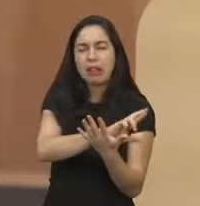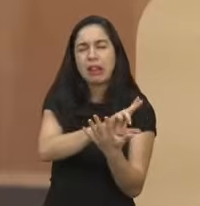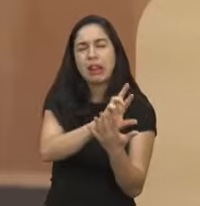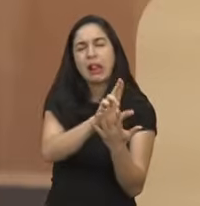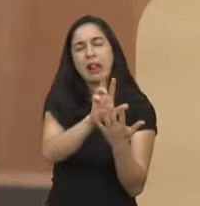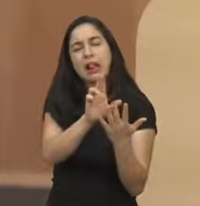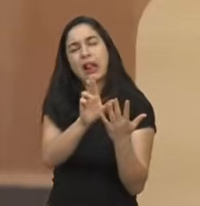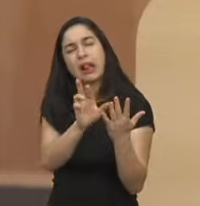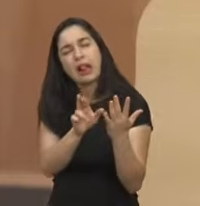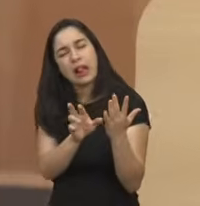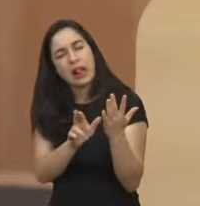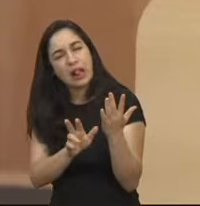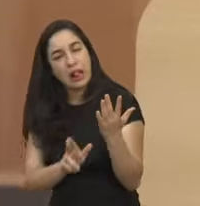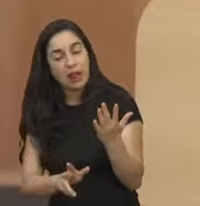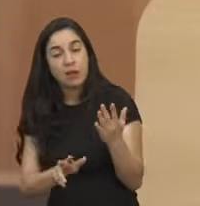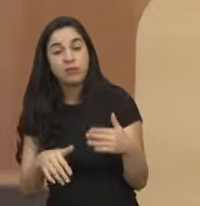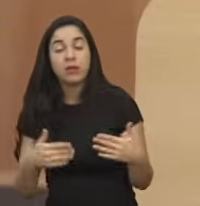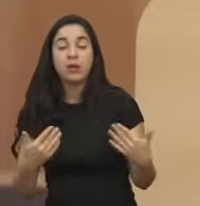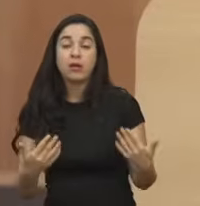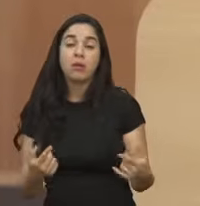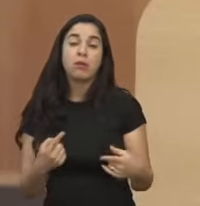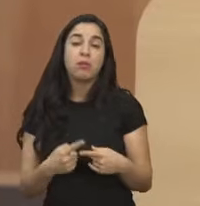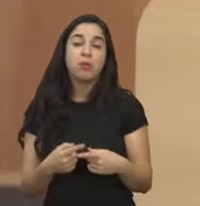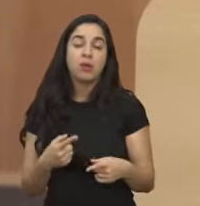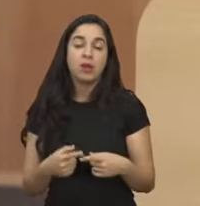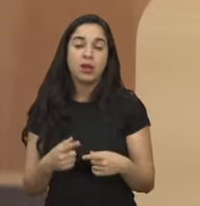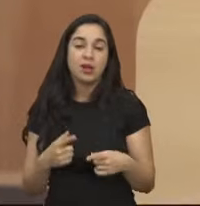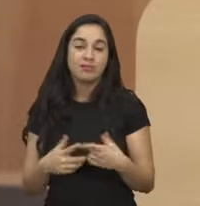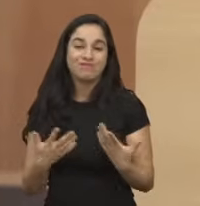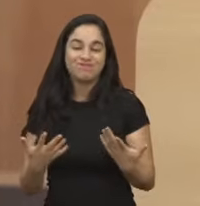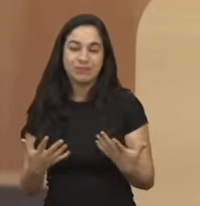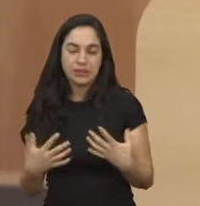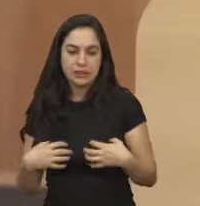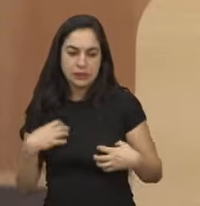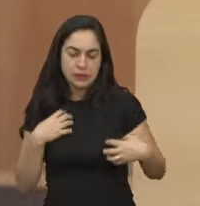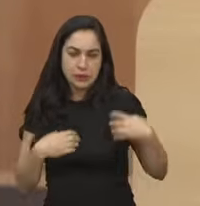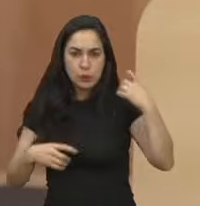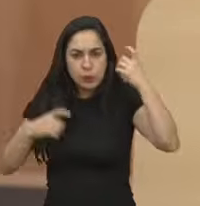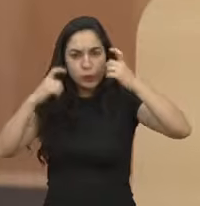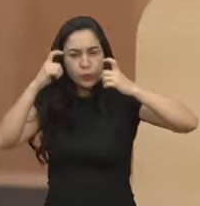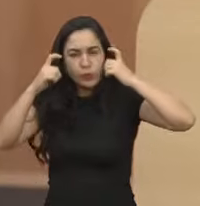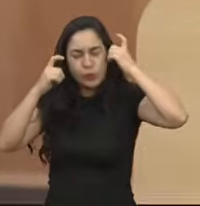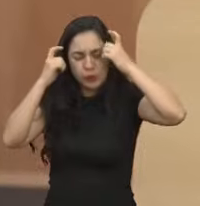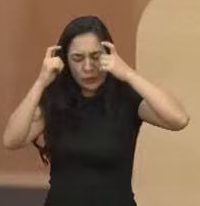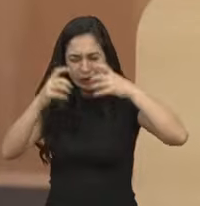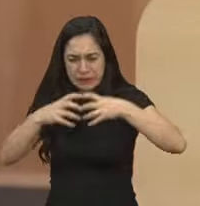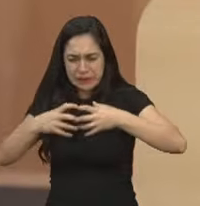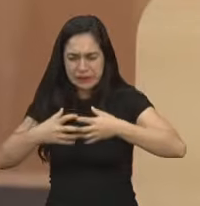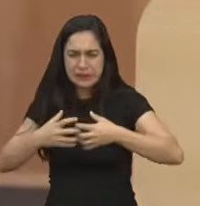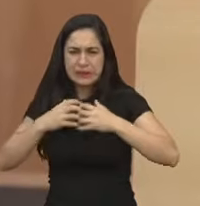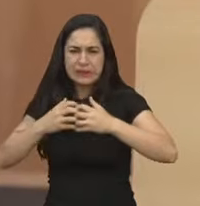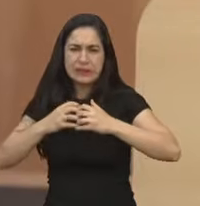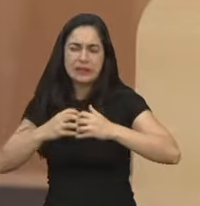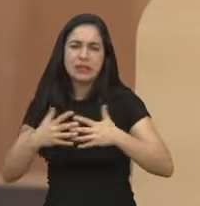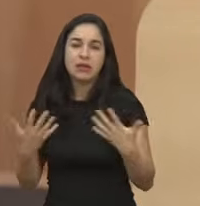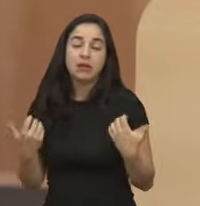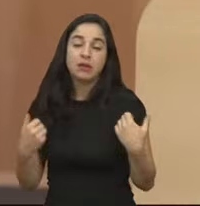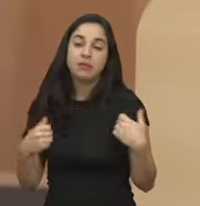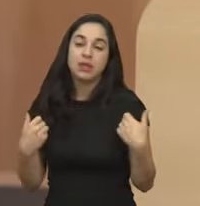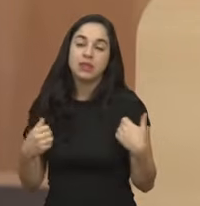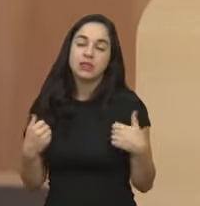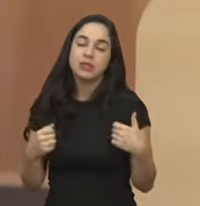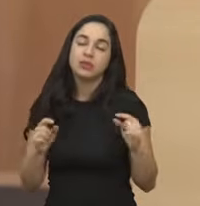em várias questões, assim, porque o luto é essa desordem, faz uma bagunça e precisa de tempo para se organizar de volta,